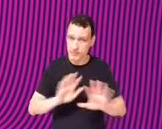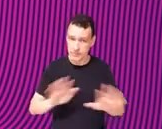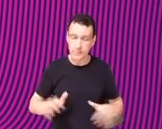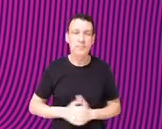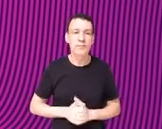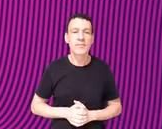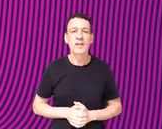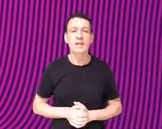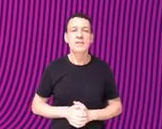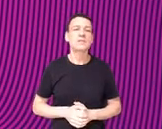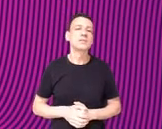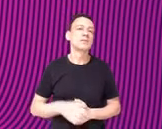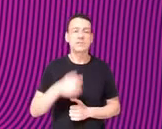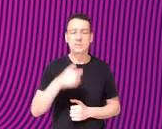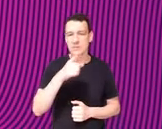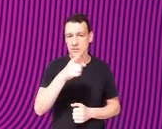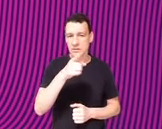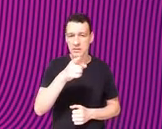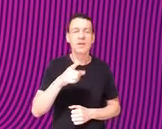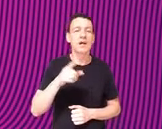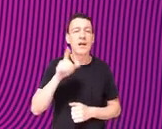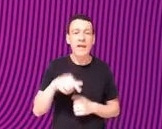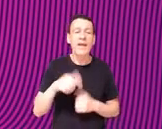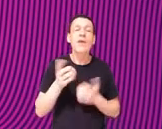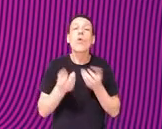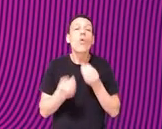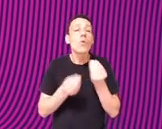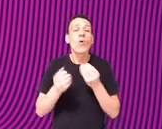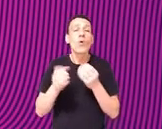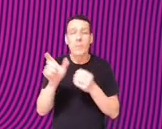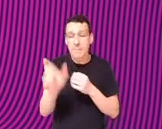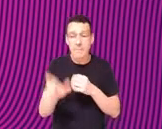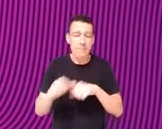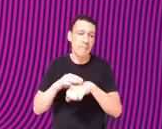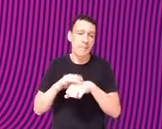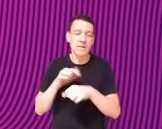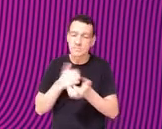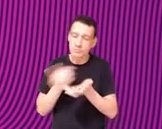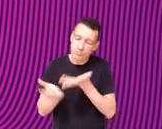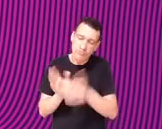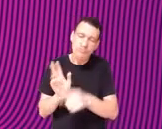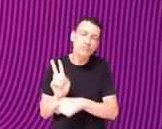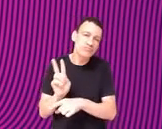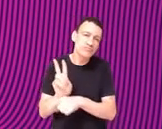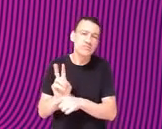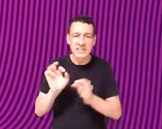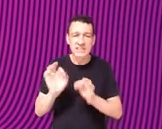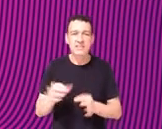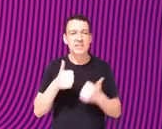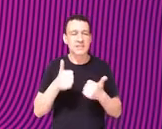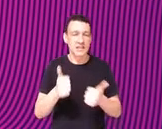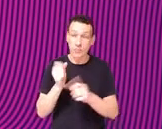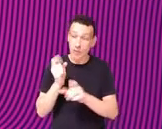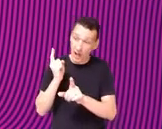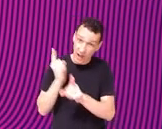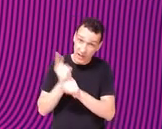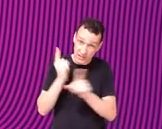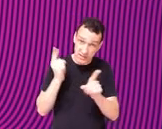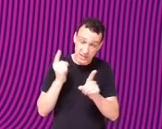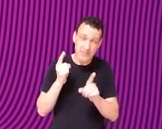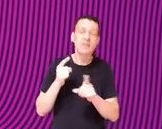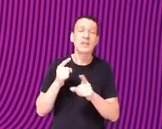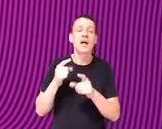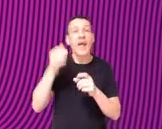contínuo de cuidados ideal, desde a fase da prevenção até à fase de identificação precoce da doença, a